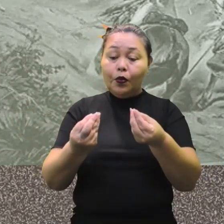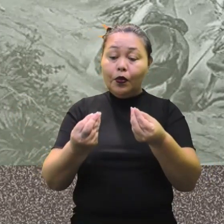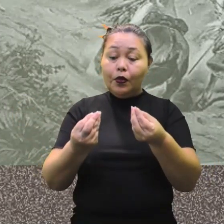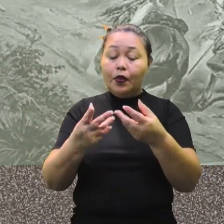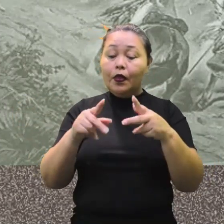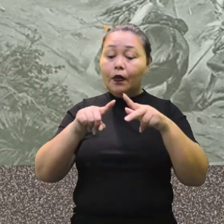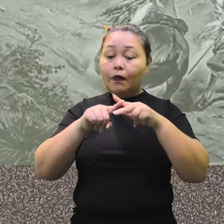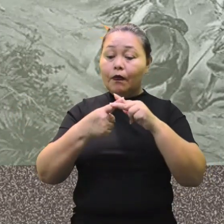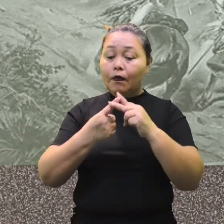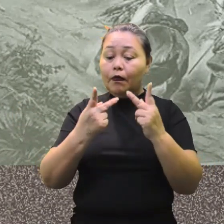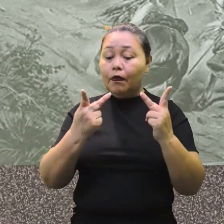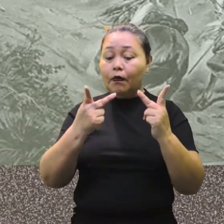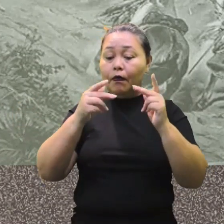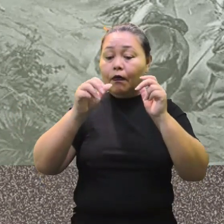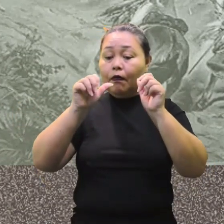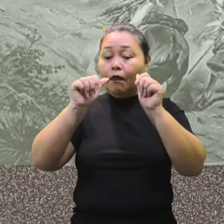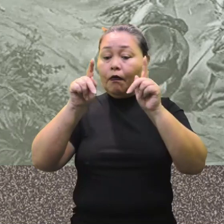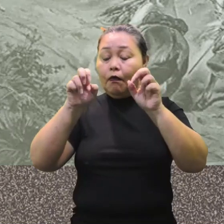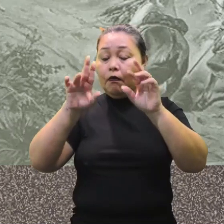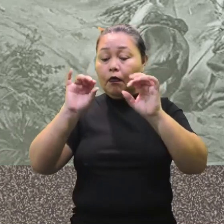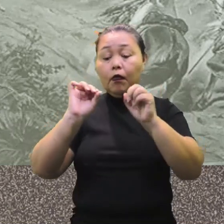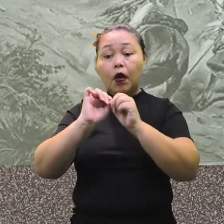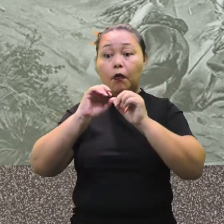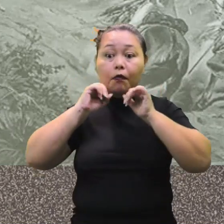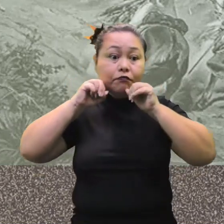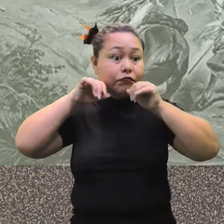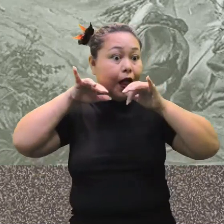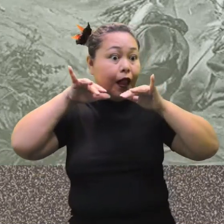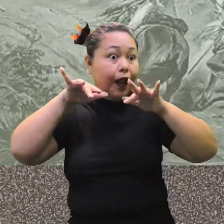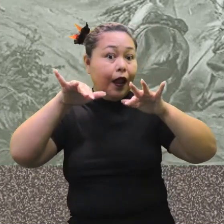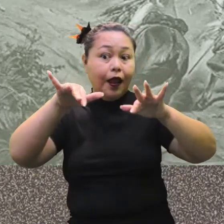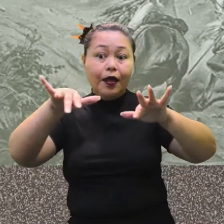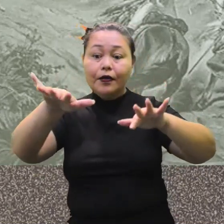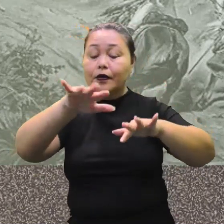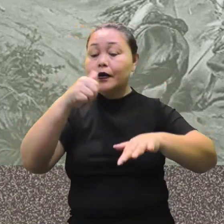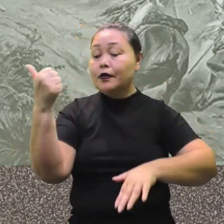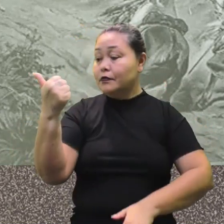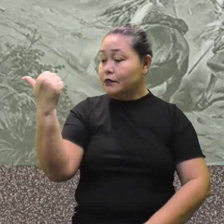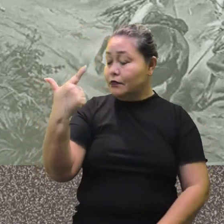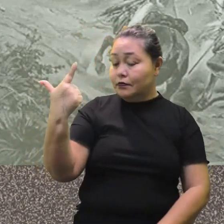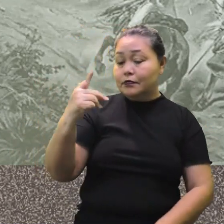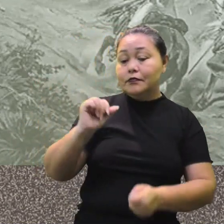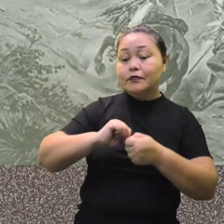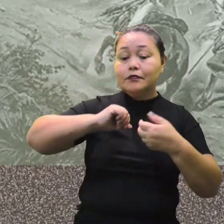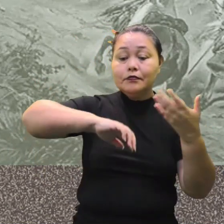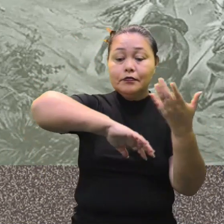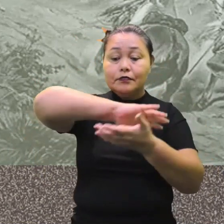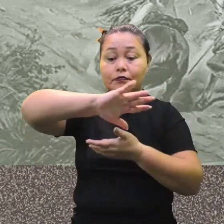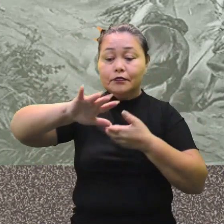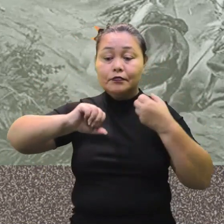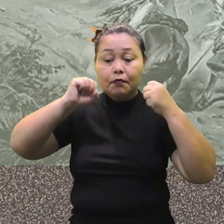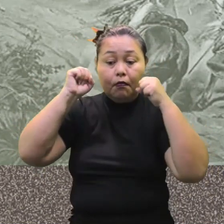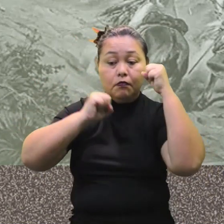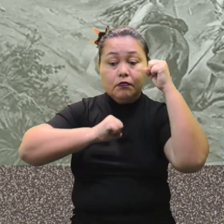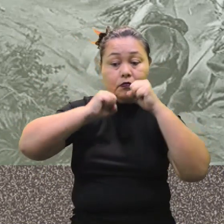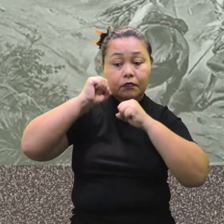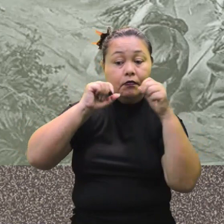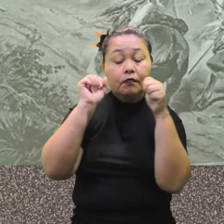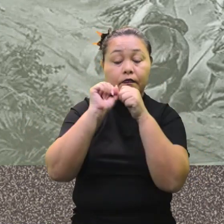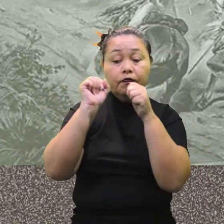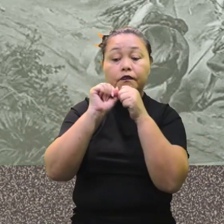Na segunda revolução industrial se popularizou muito, a primeira e a segunda revolução industrial, essa máquina a